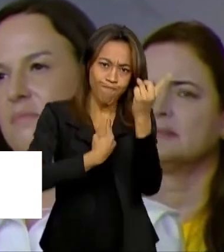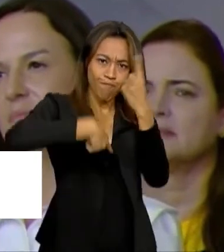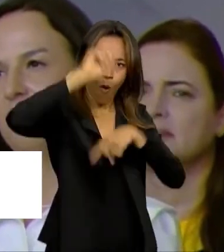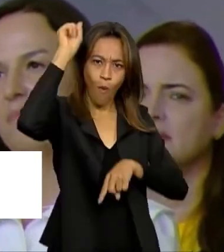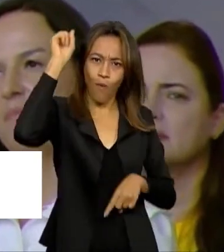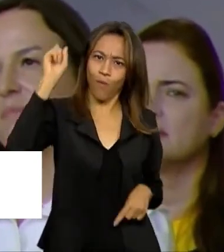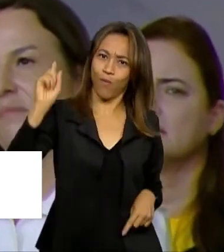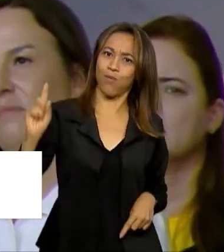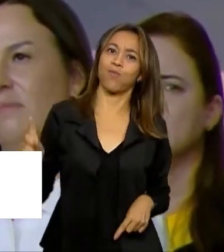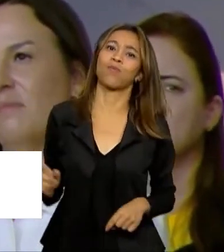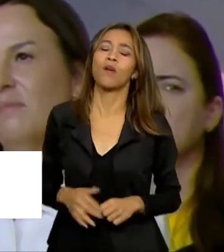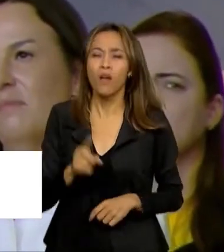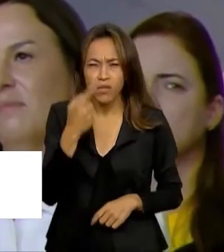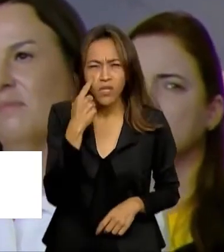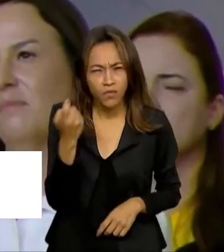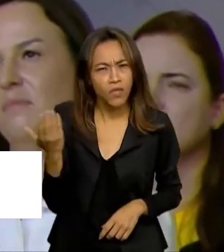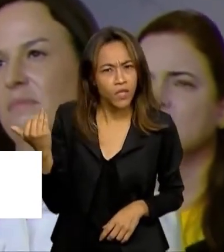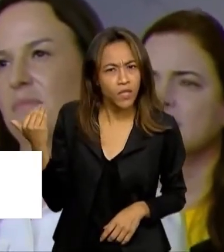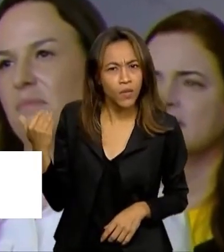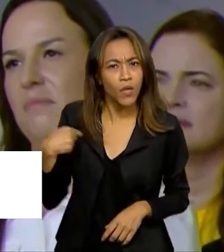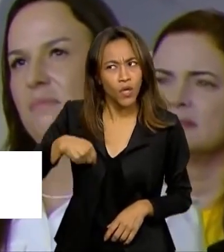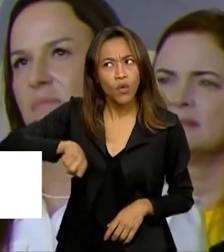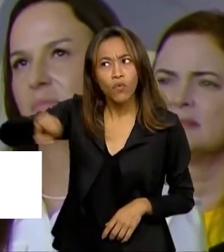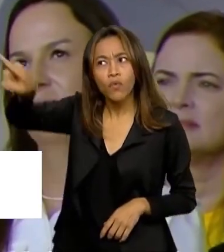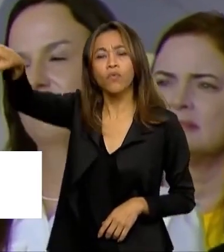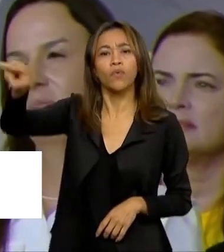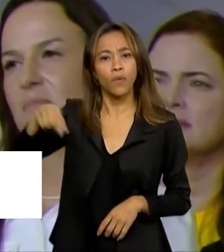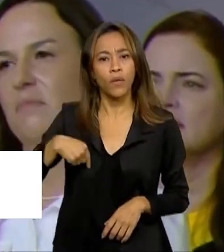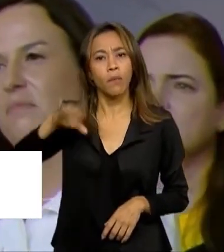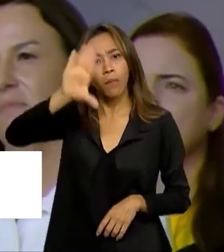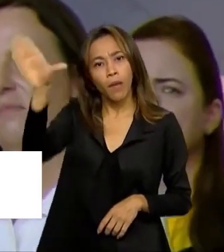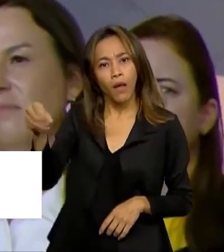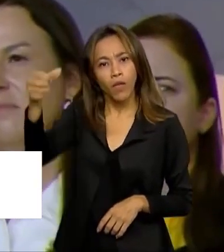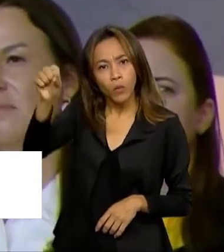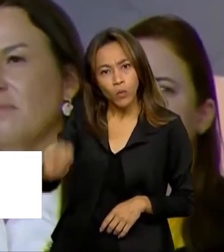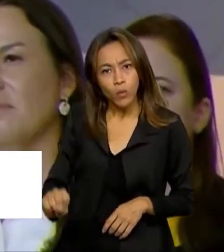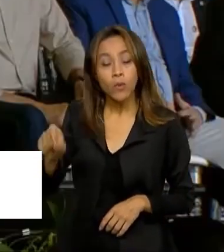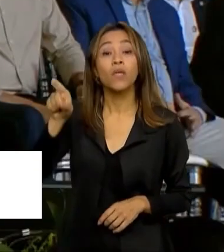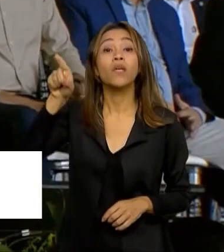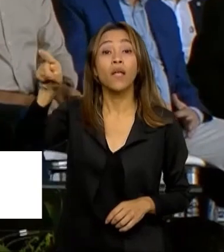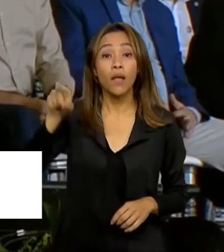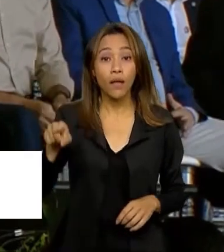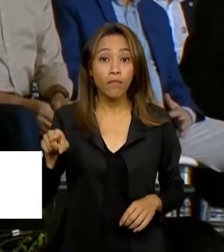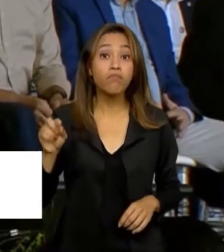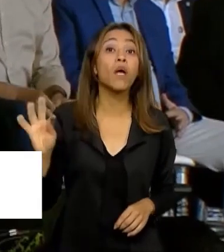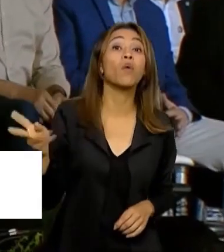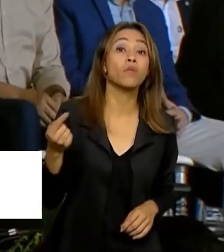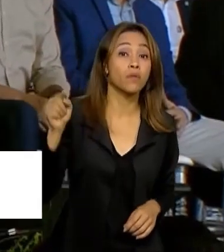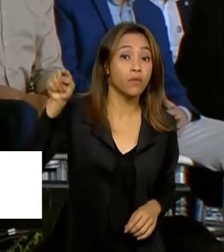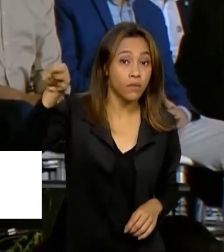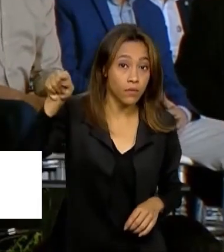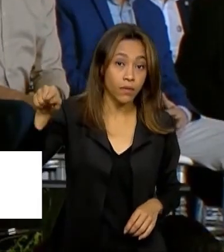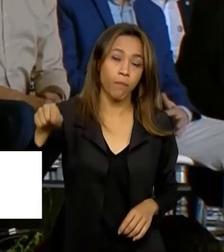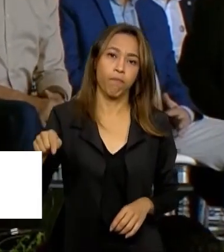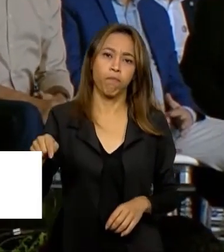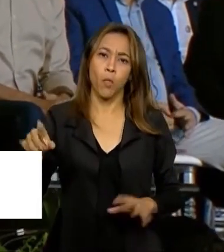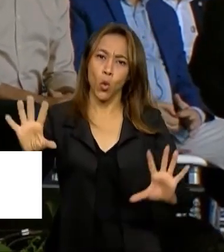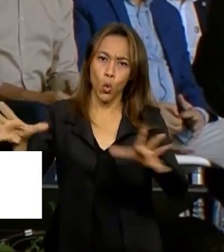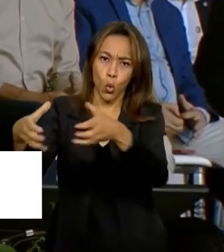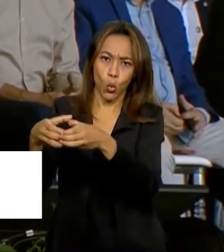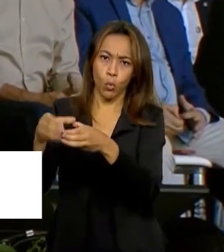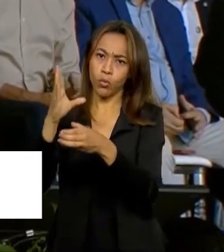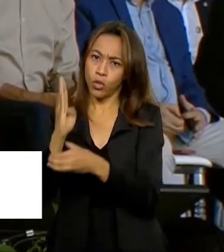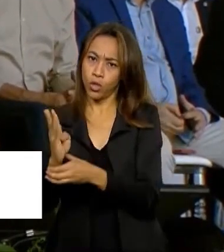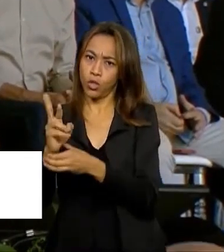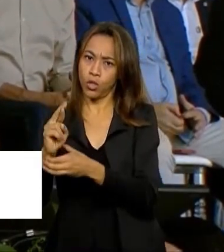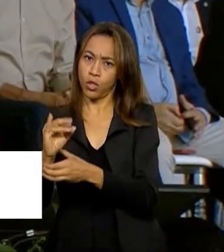qualidade. Vocês viram que agora eu fui na África do Sul, e vocês viram o que aconteceu na África do Sul. Os BRICS se